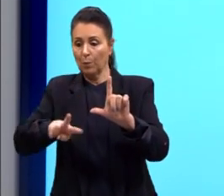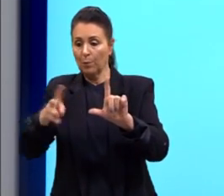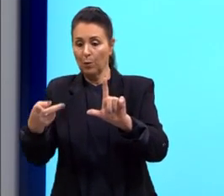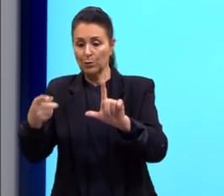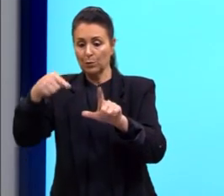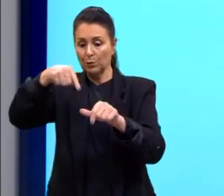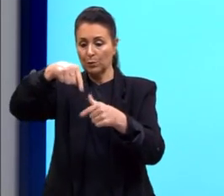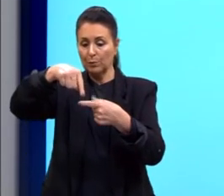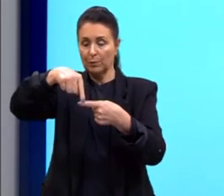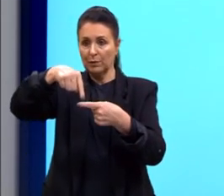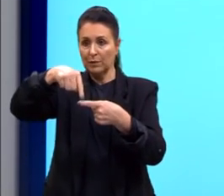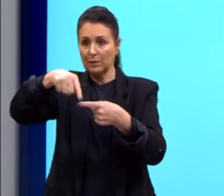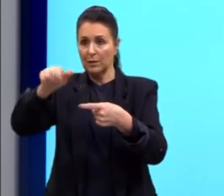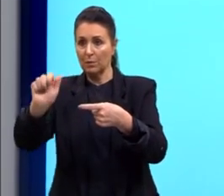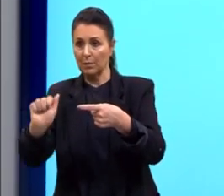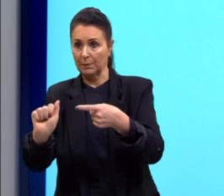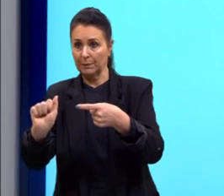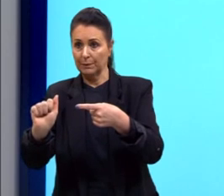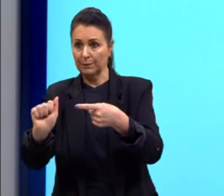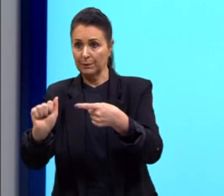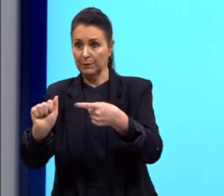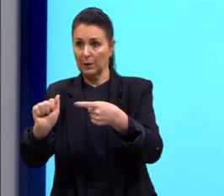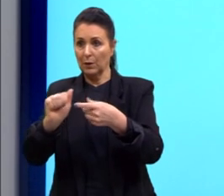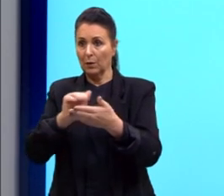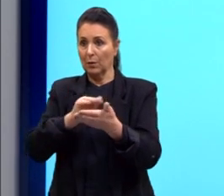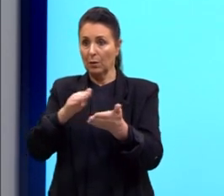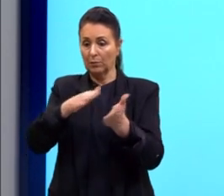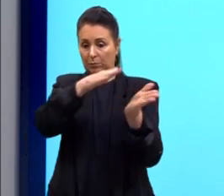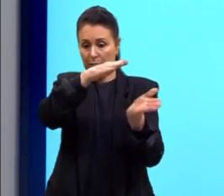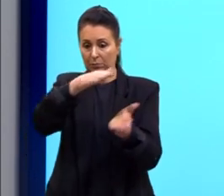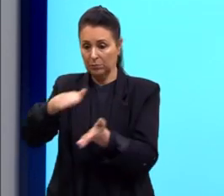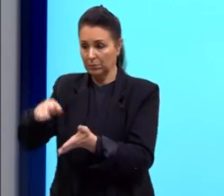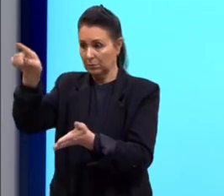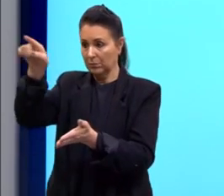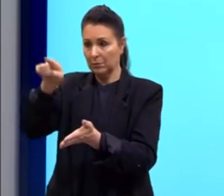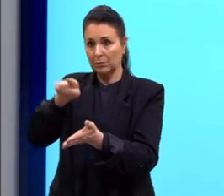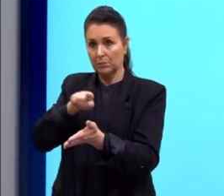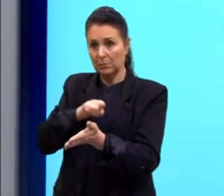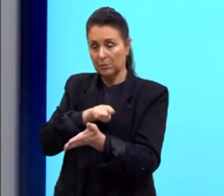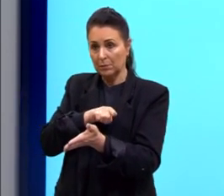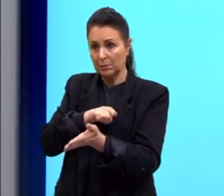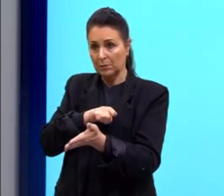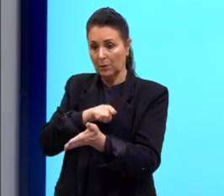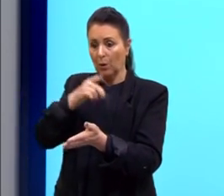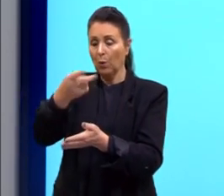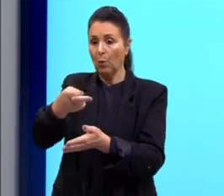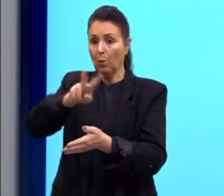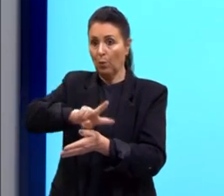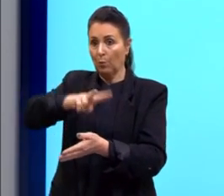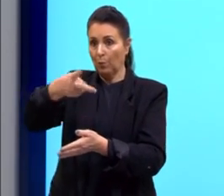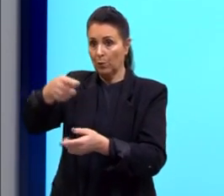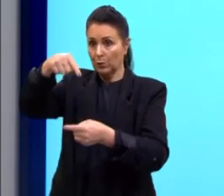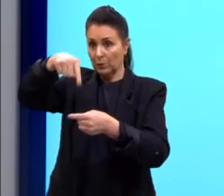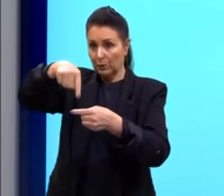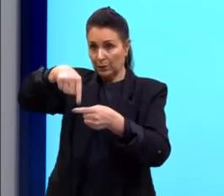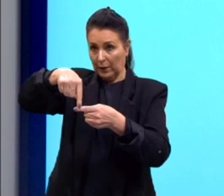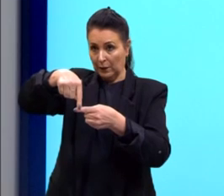ao a e o que que nós sabemos opostos pelo vértice tem a mesma medida então